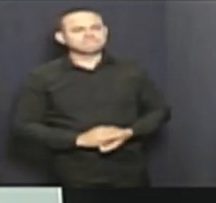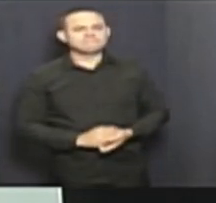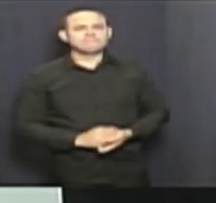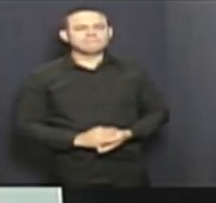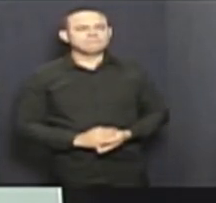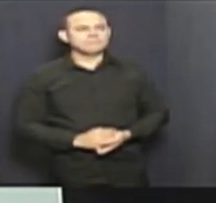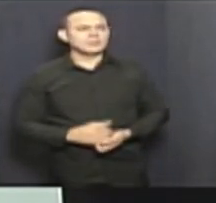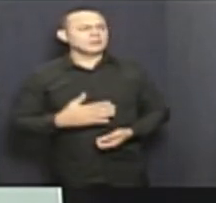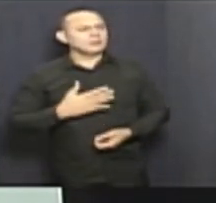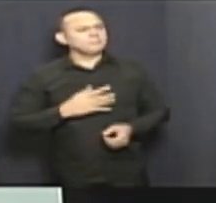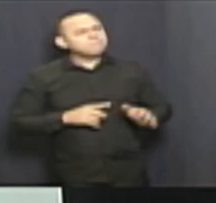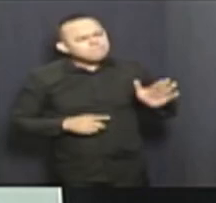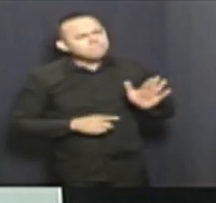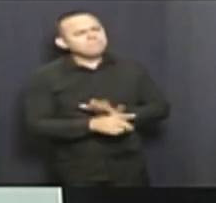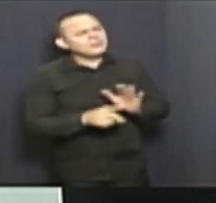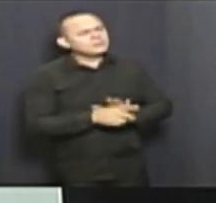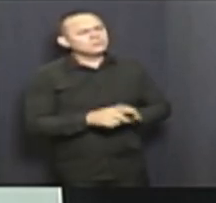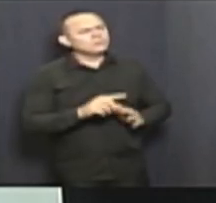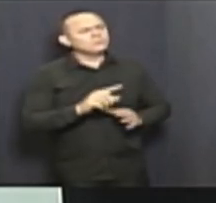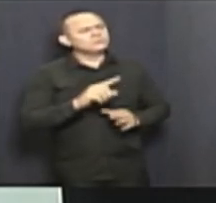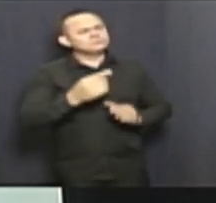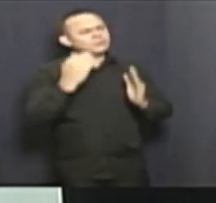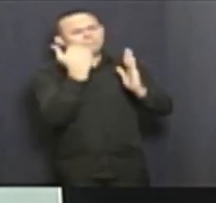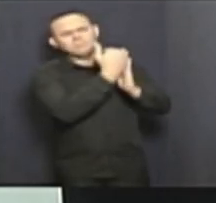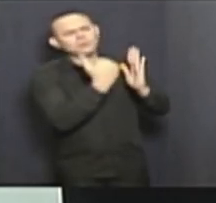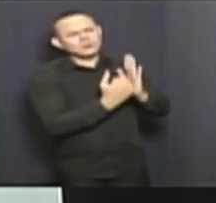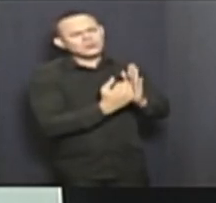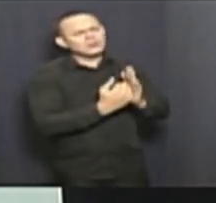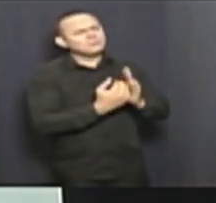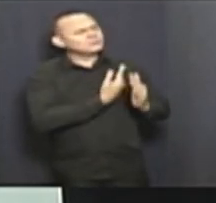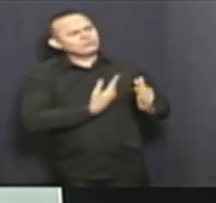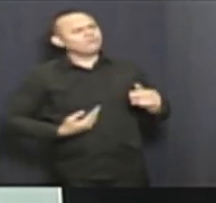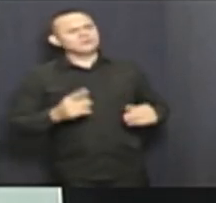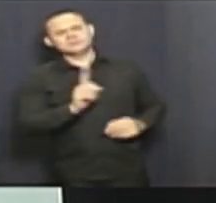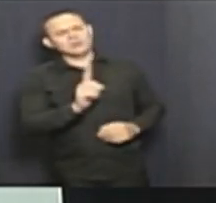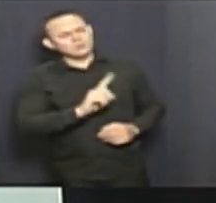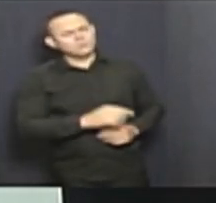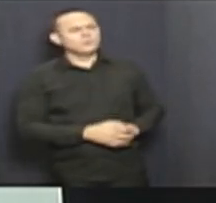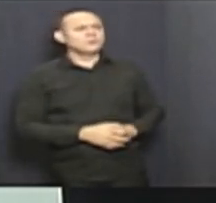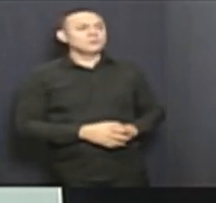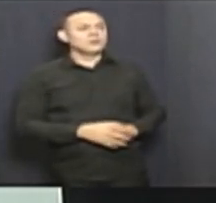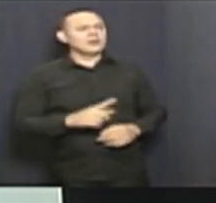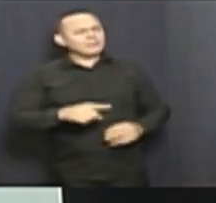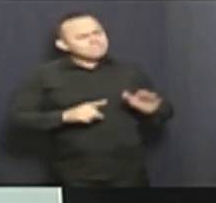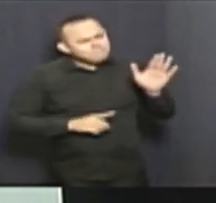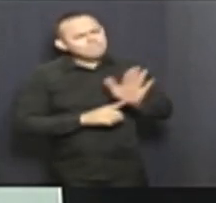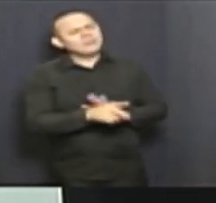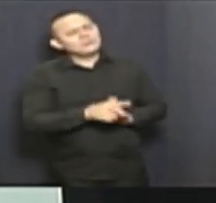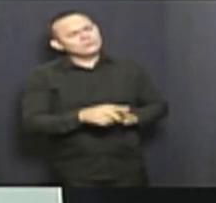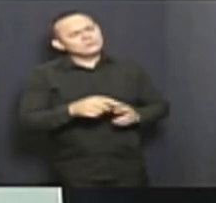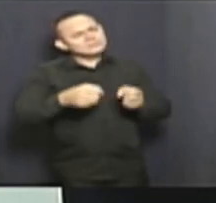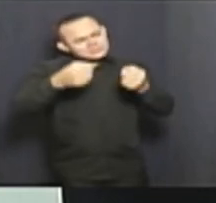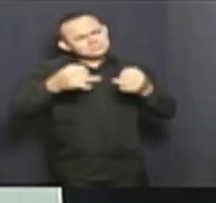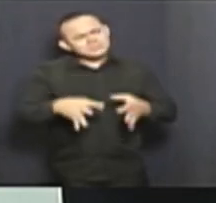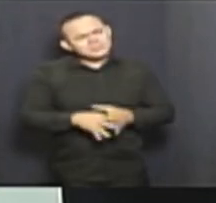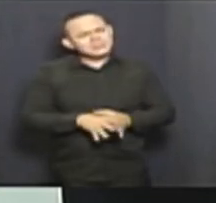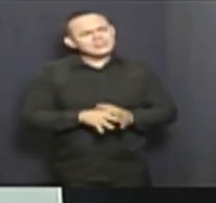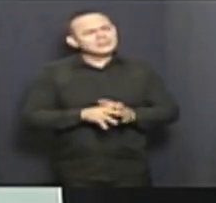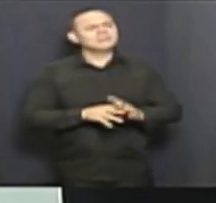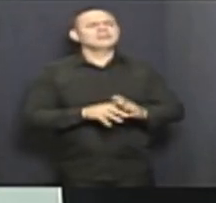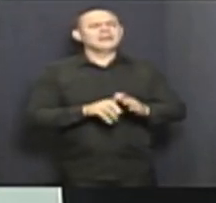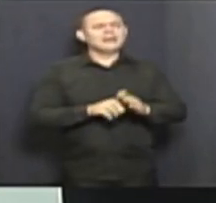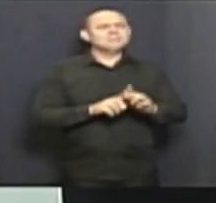pergunta envolve programa de governo propriamente a pergunta envolve essas pesquisas eleitorais que estão